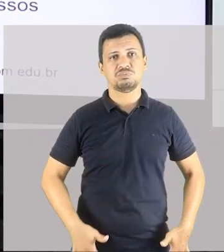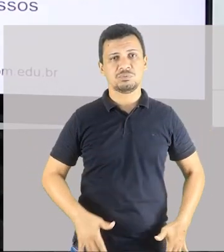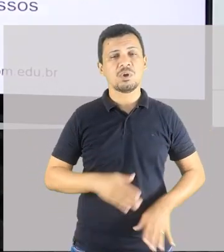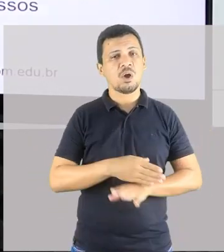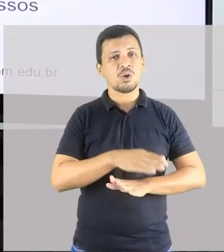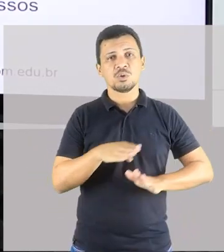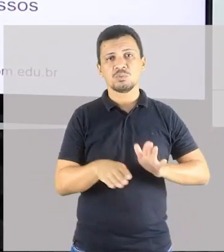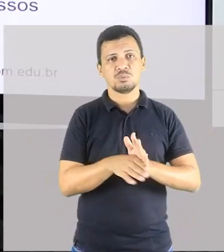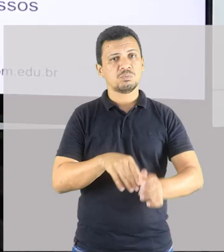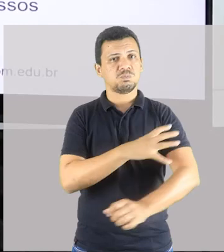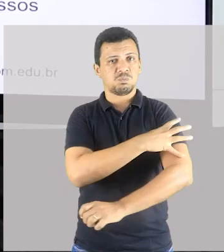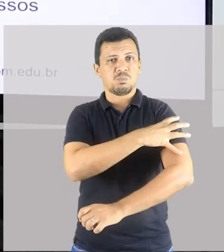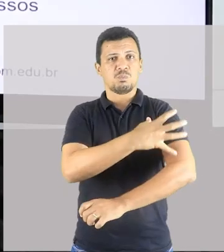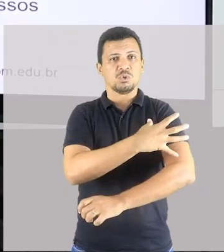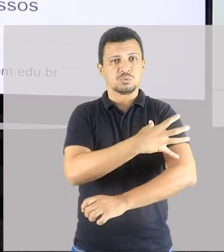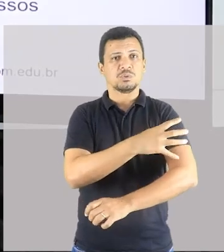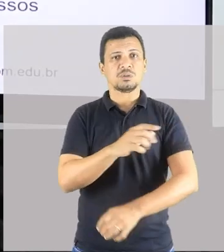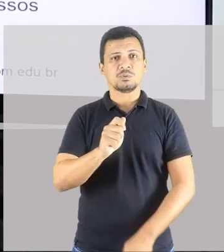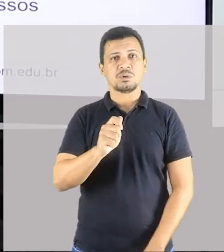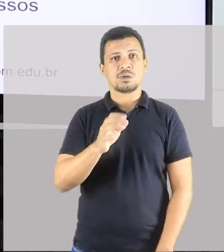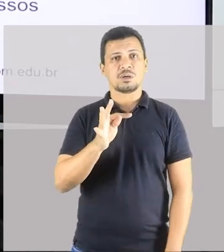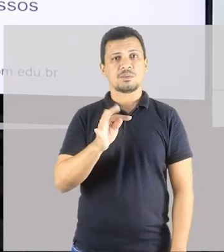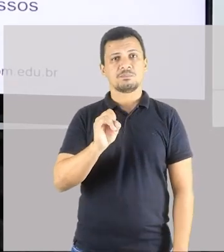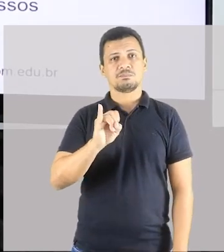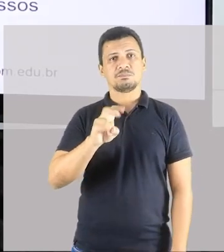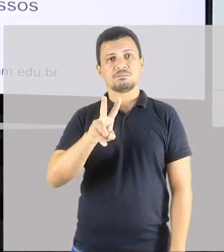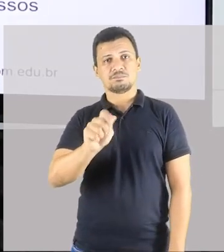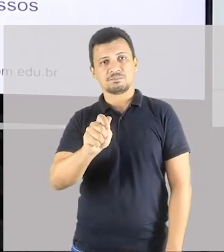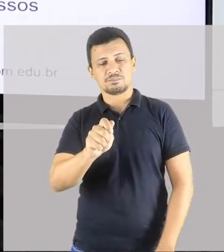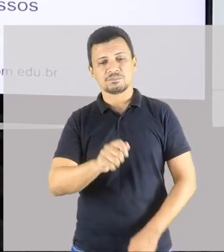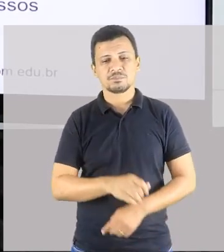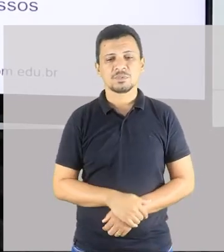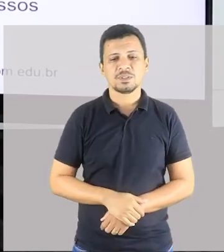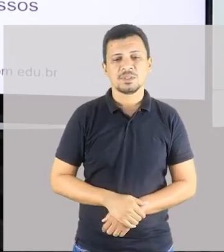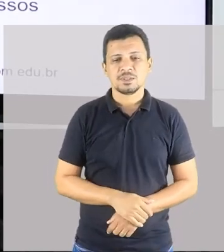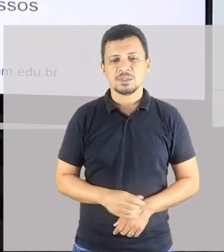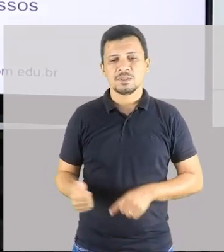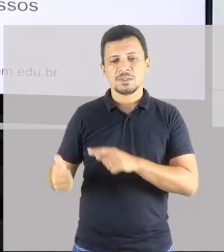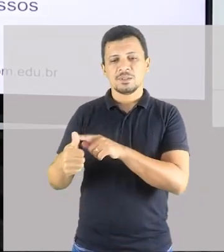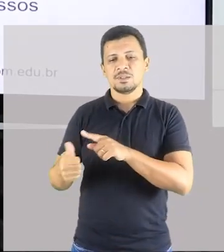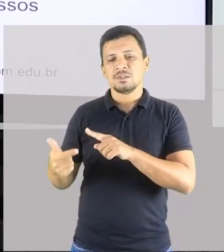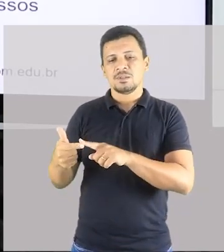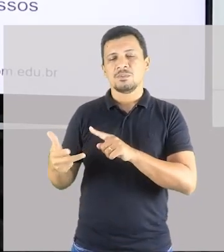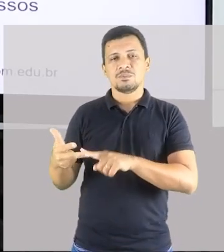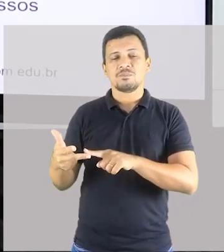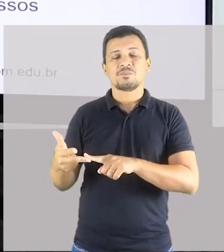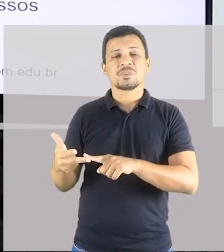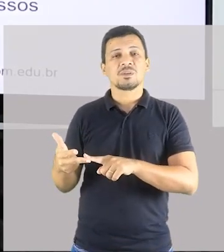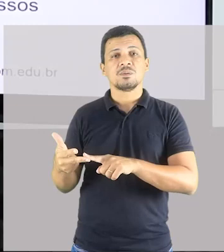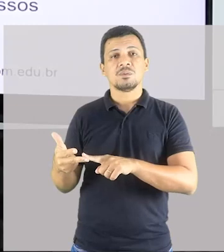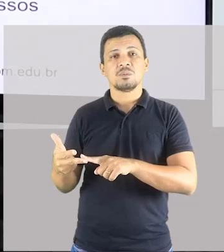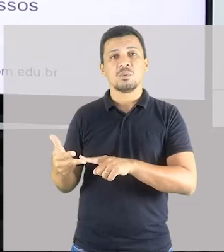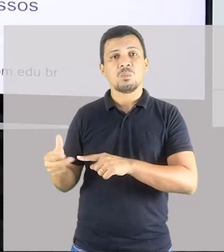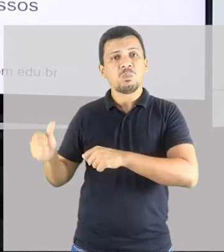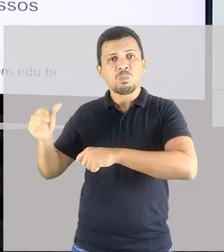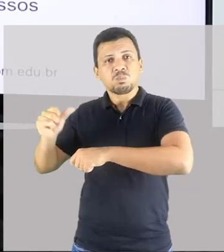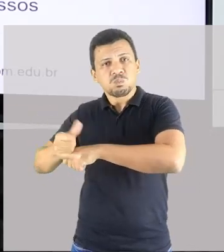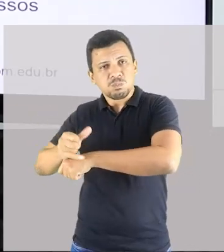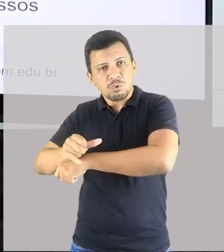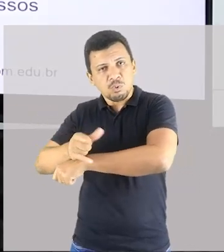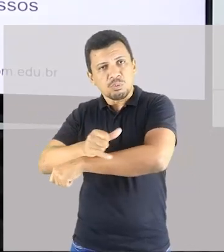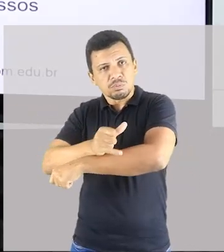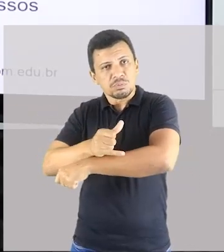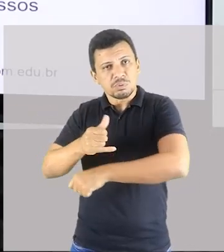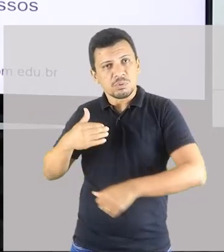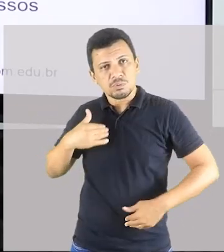que estiverem ativas, certo? Redução do estoque de gordura corporal, ele